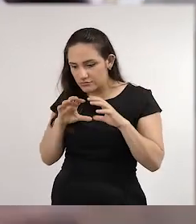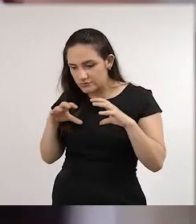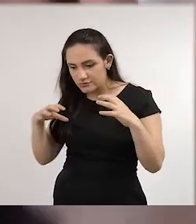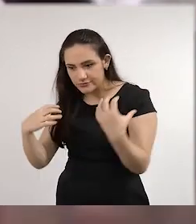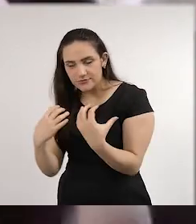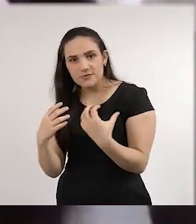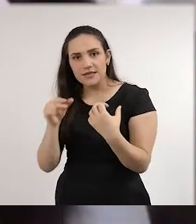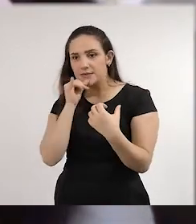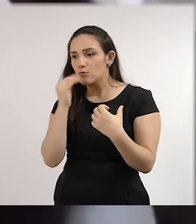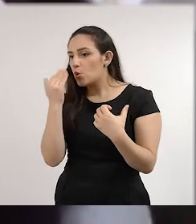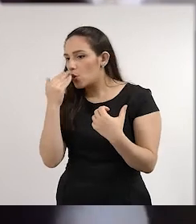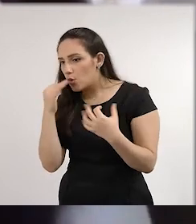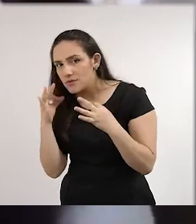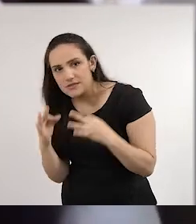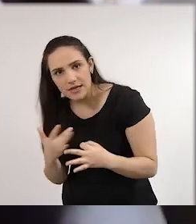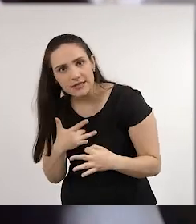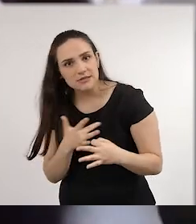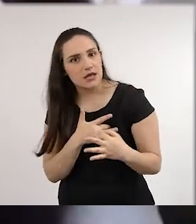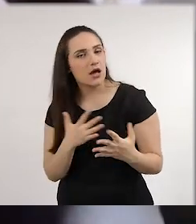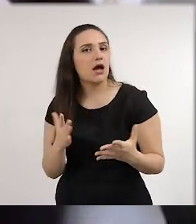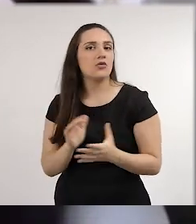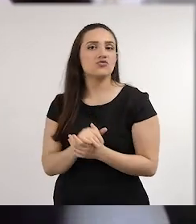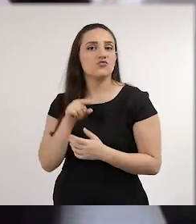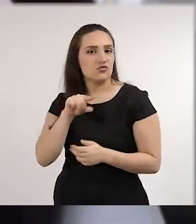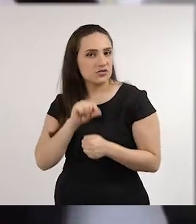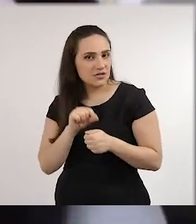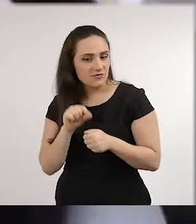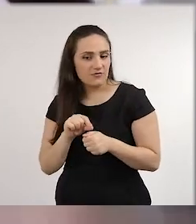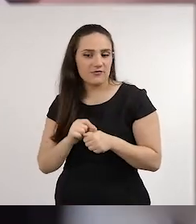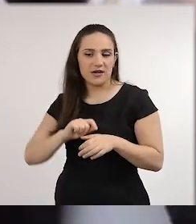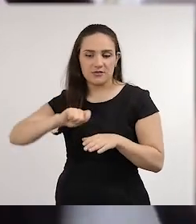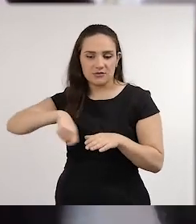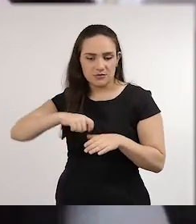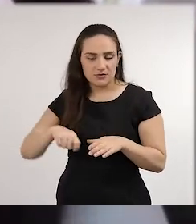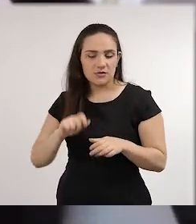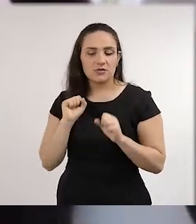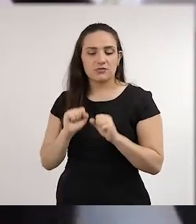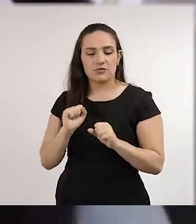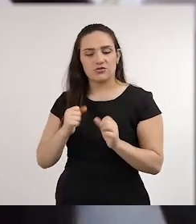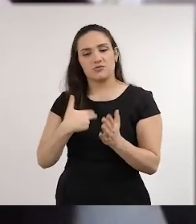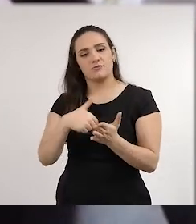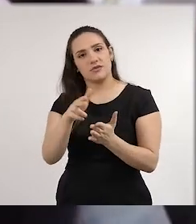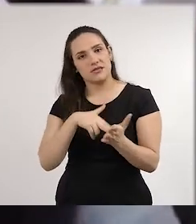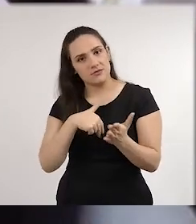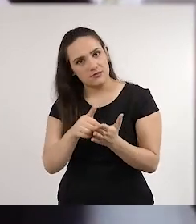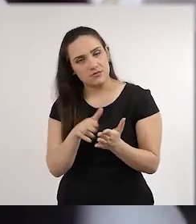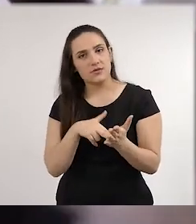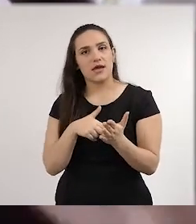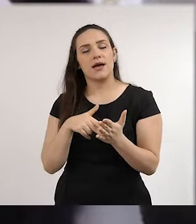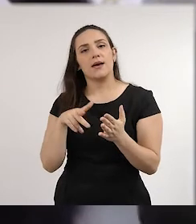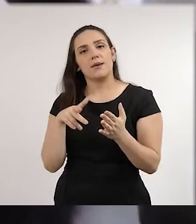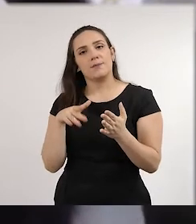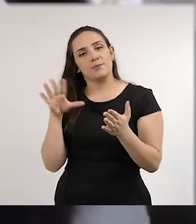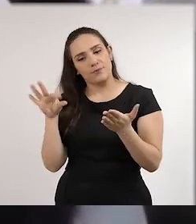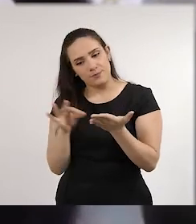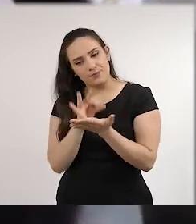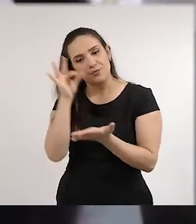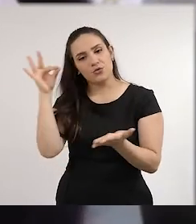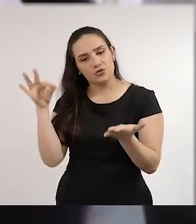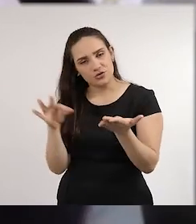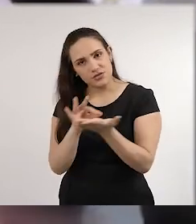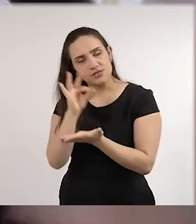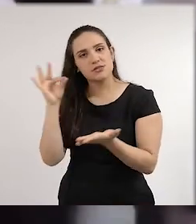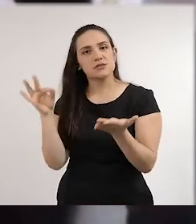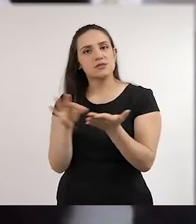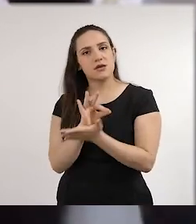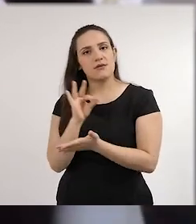saudável, construída pelas suas mãos, né? Bordar, pintar, fazer o álbum do bebê, fazer o diário,